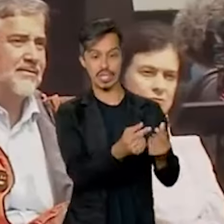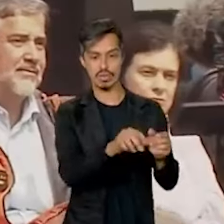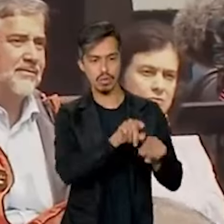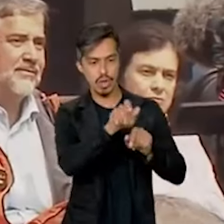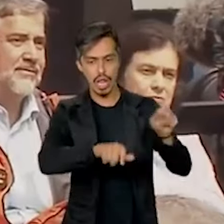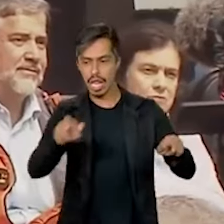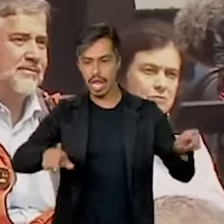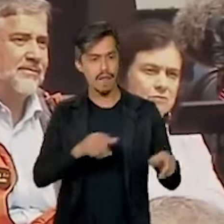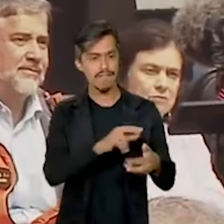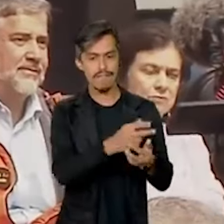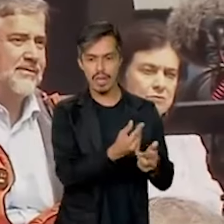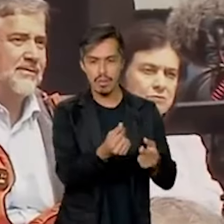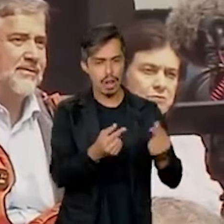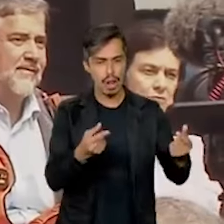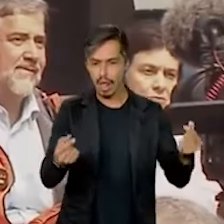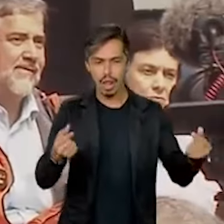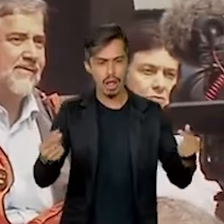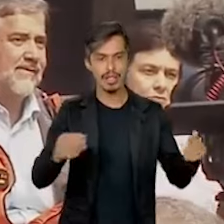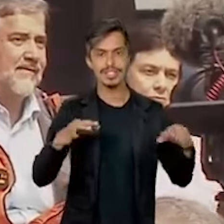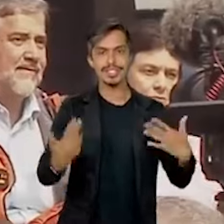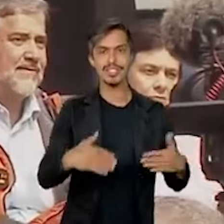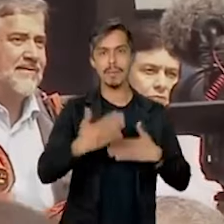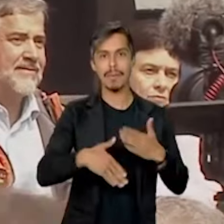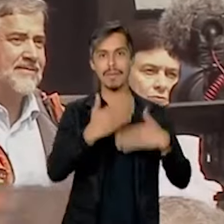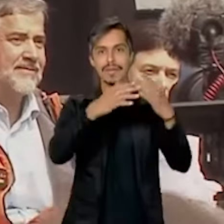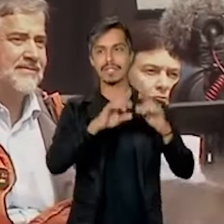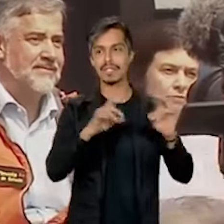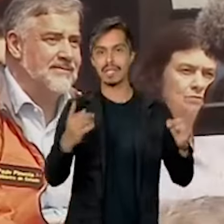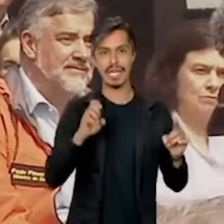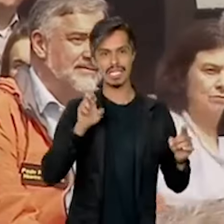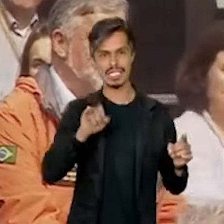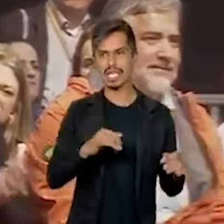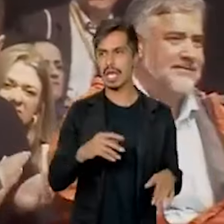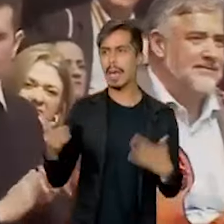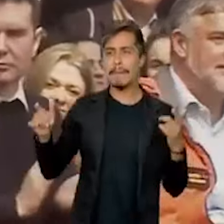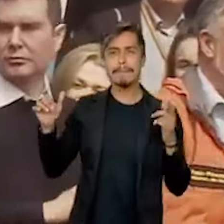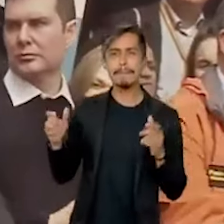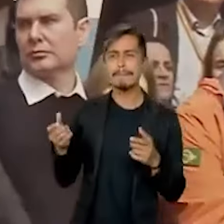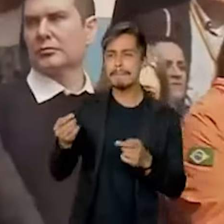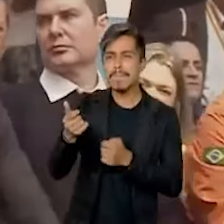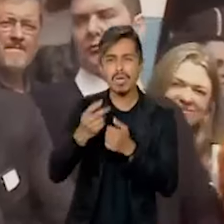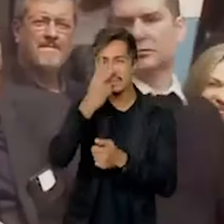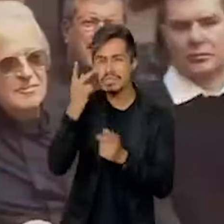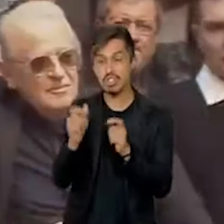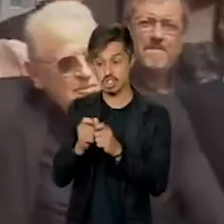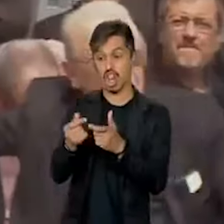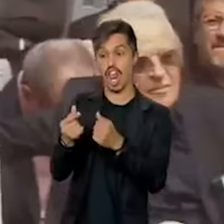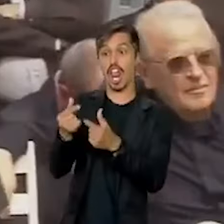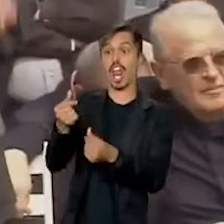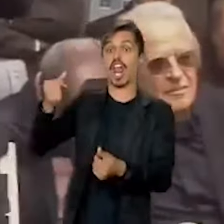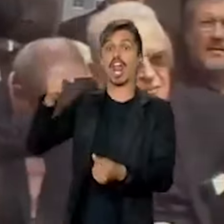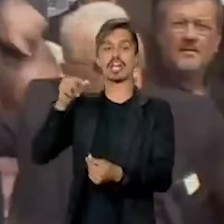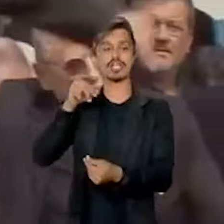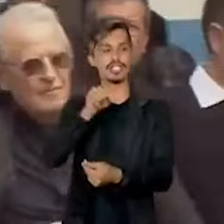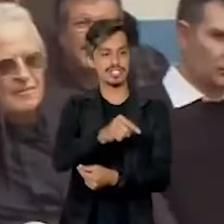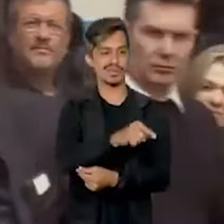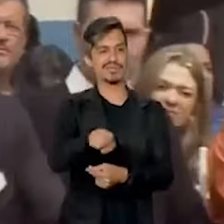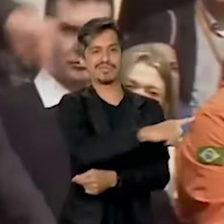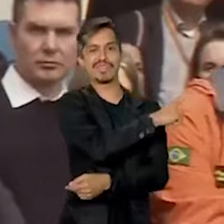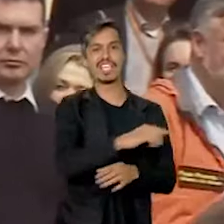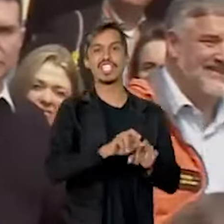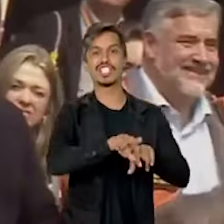mão de poucos significa crescimento da pobreza. É por isso que esse estado vai crescer. Porque o dinheiro